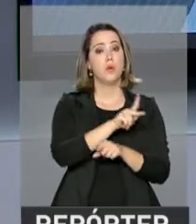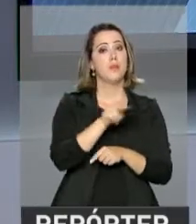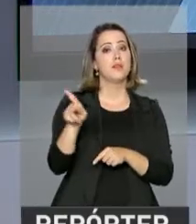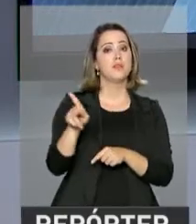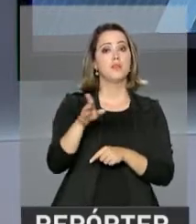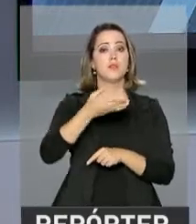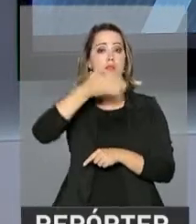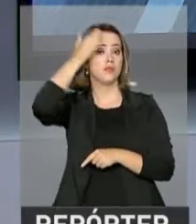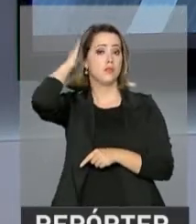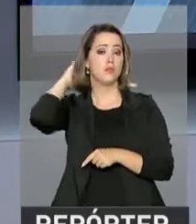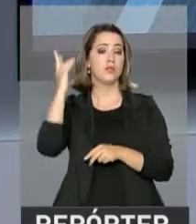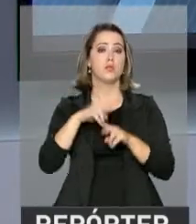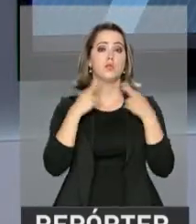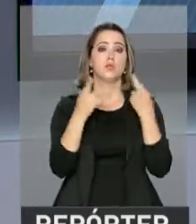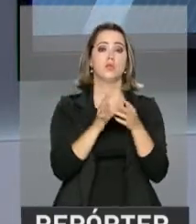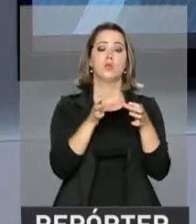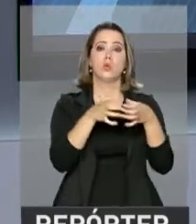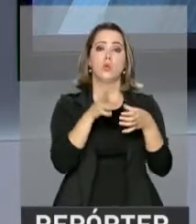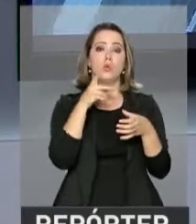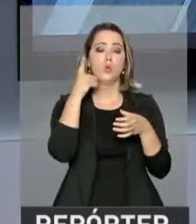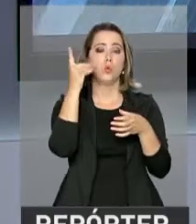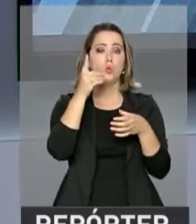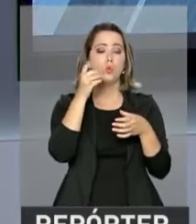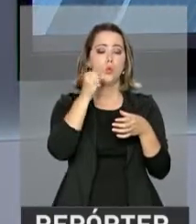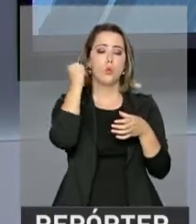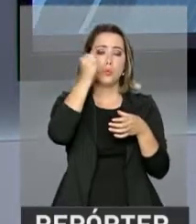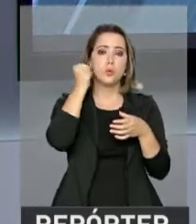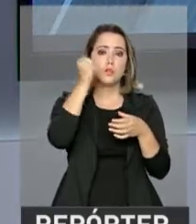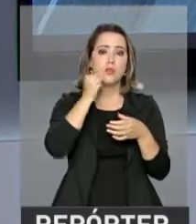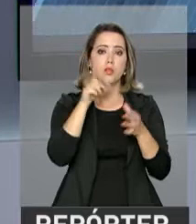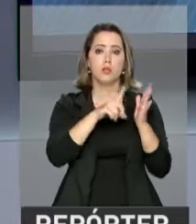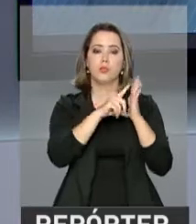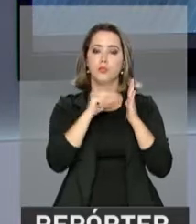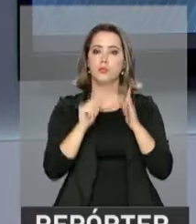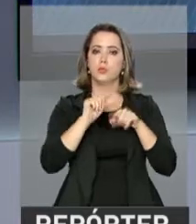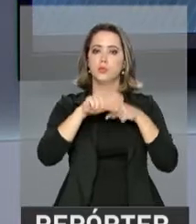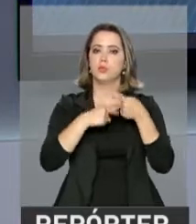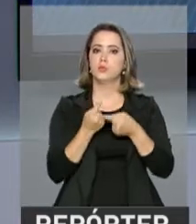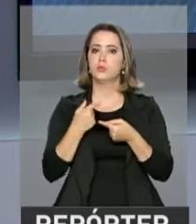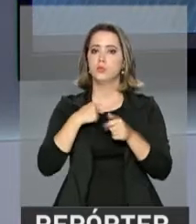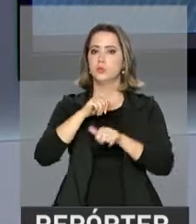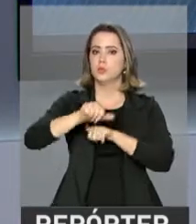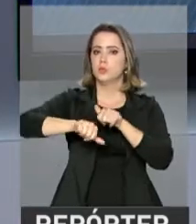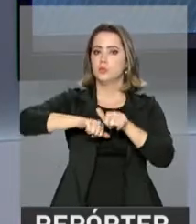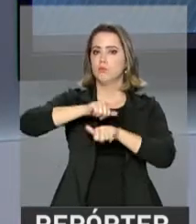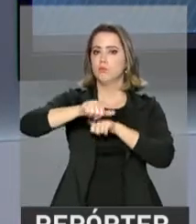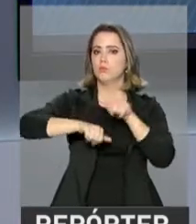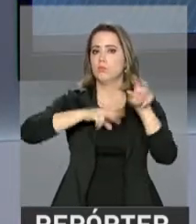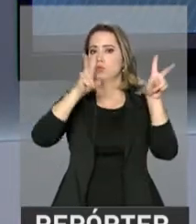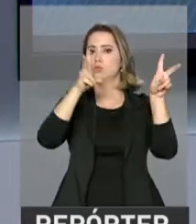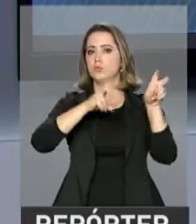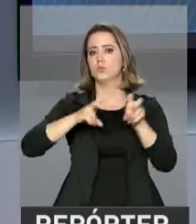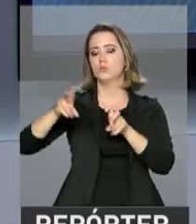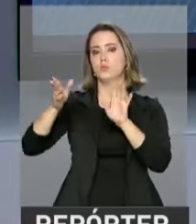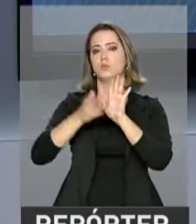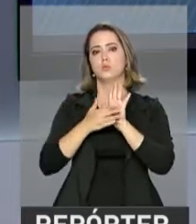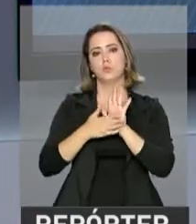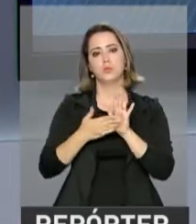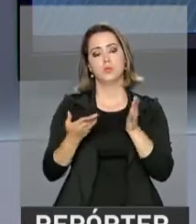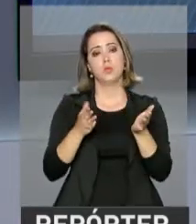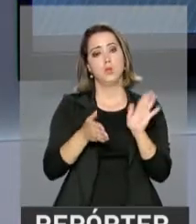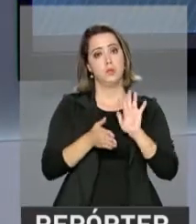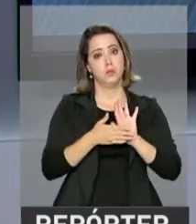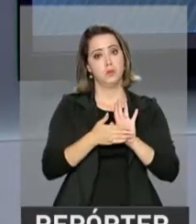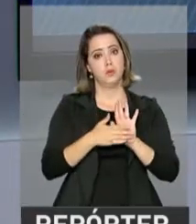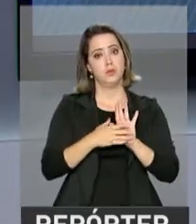michel temer se reuniu com senadores no palácio do planalto logo depois as alterações no texto proposto pelo governo foram apresentadas